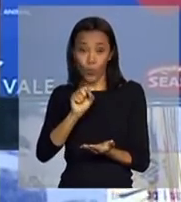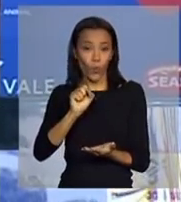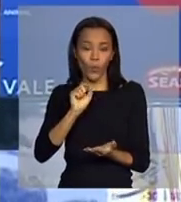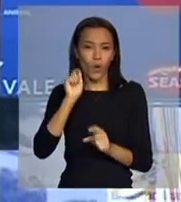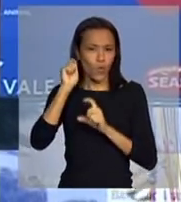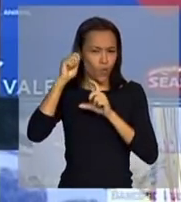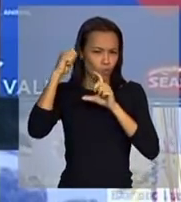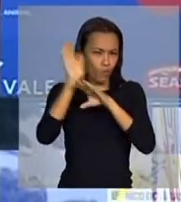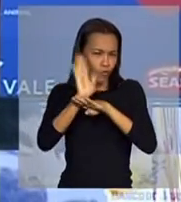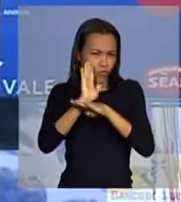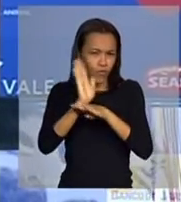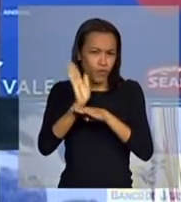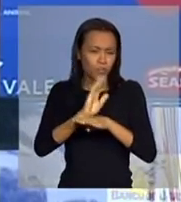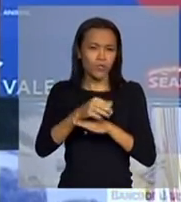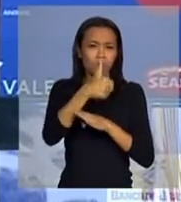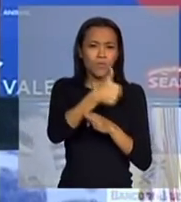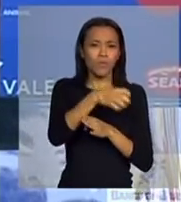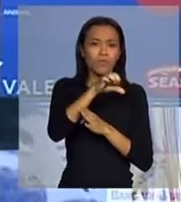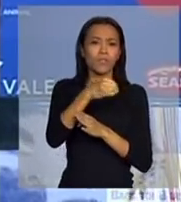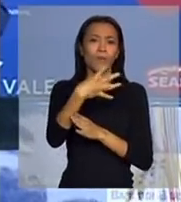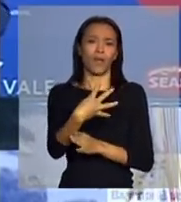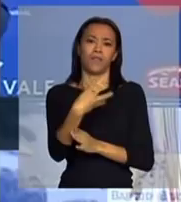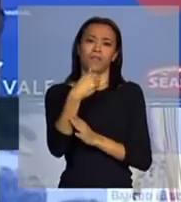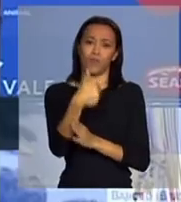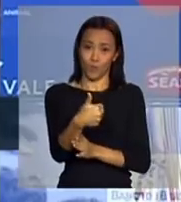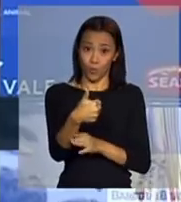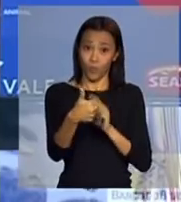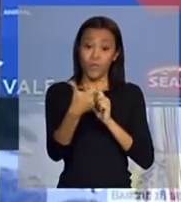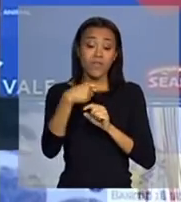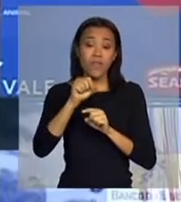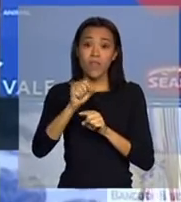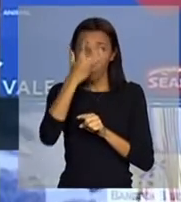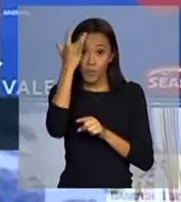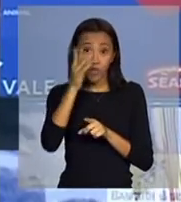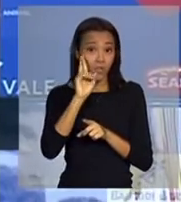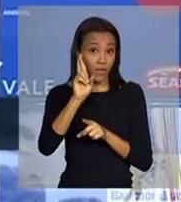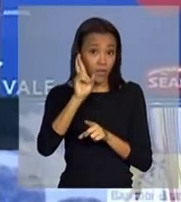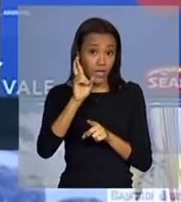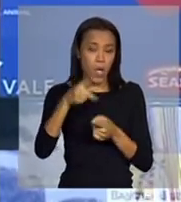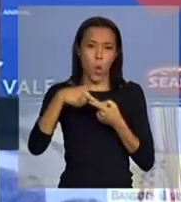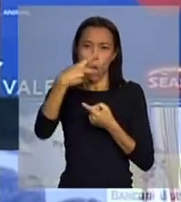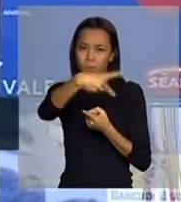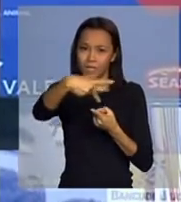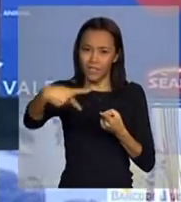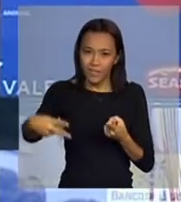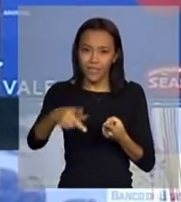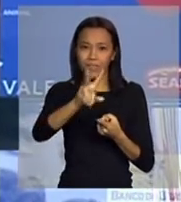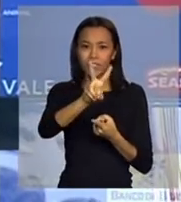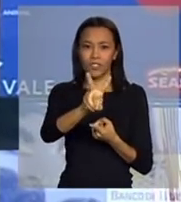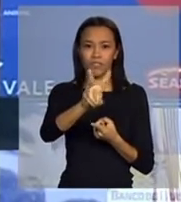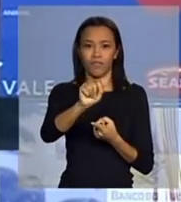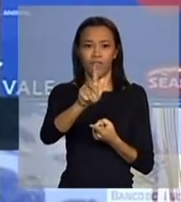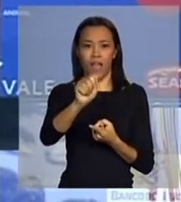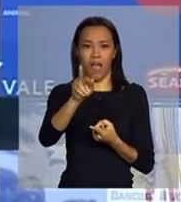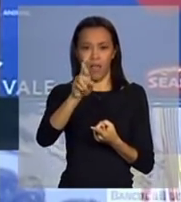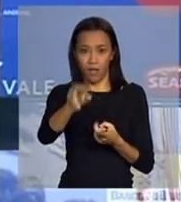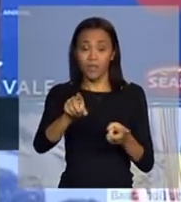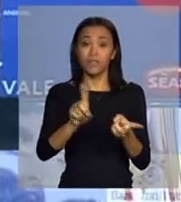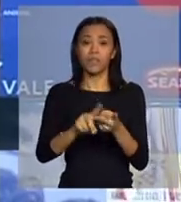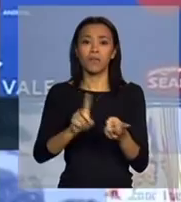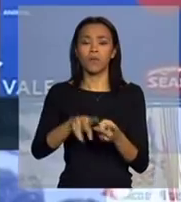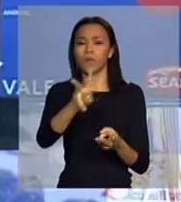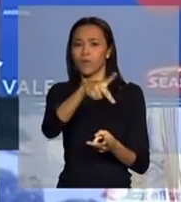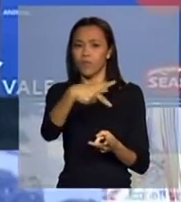de 1941, cujos protagonistas são o presidente Getúlio Vargas, o governador